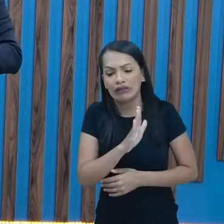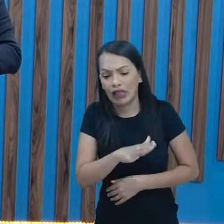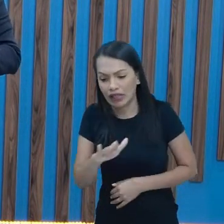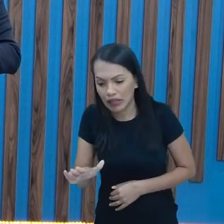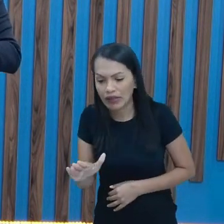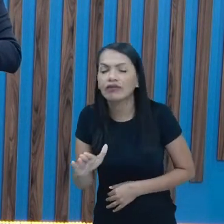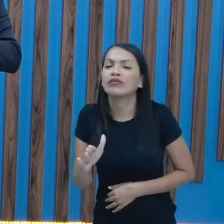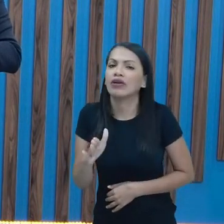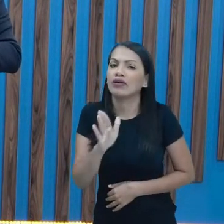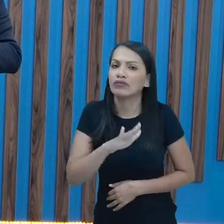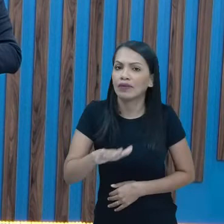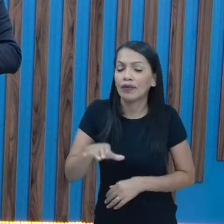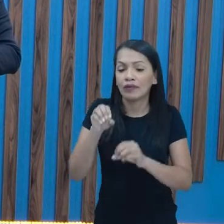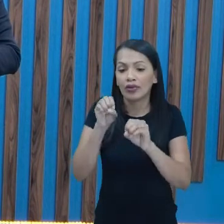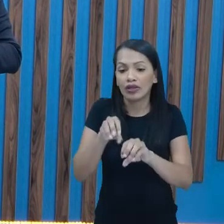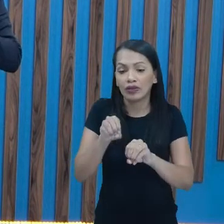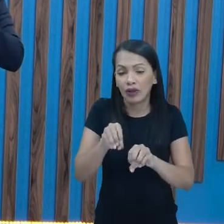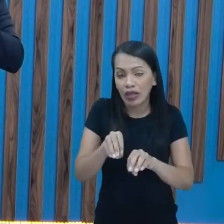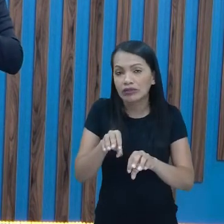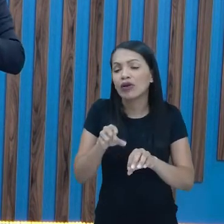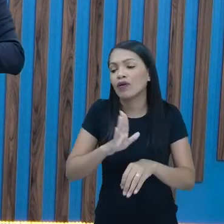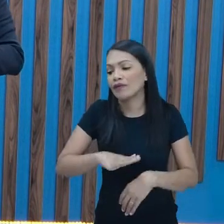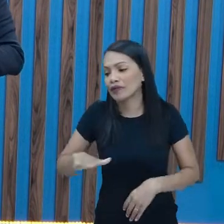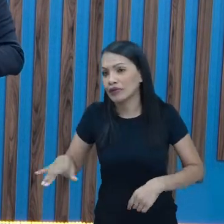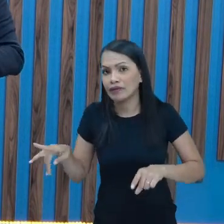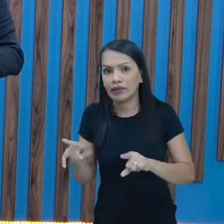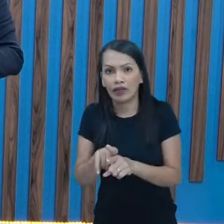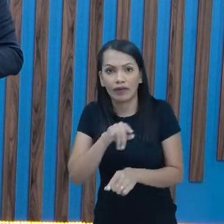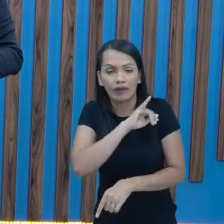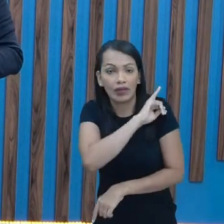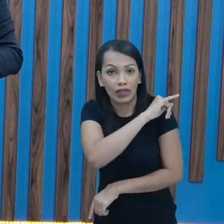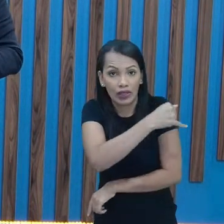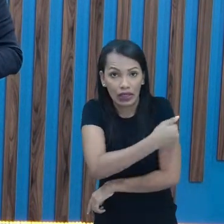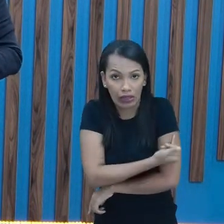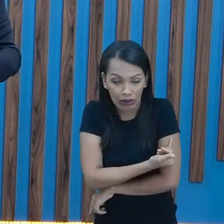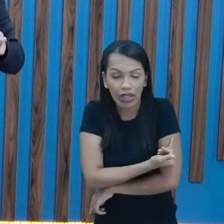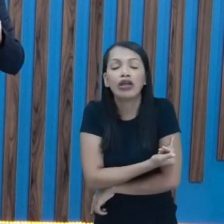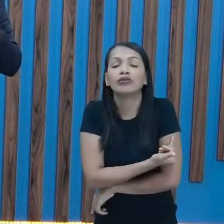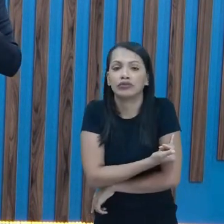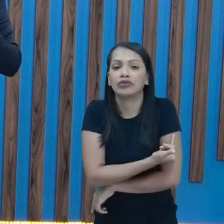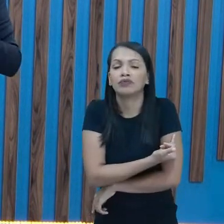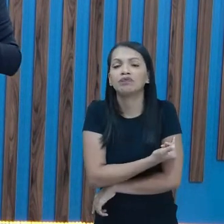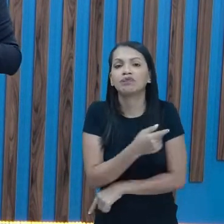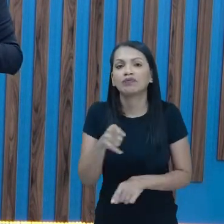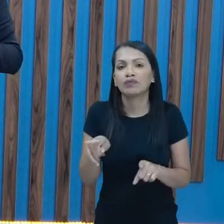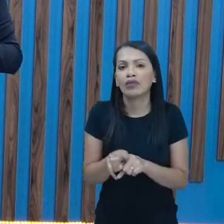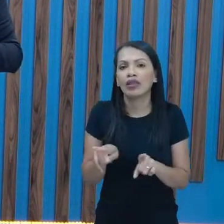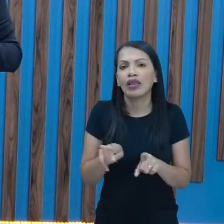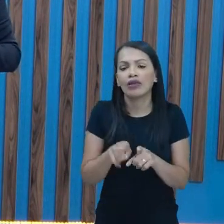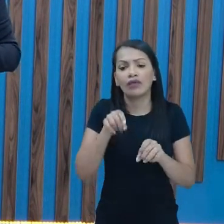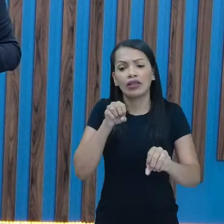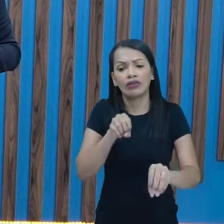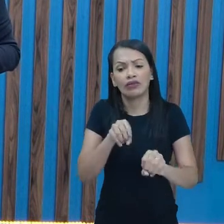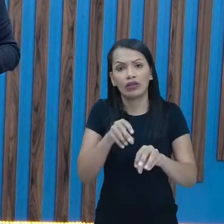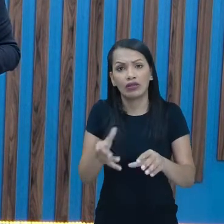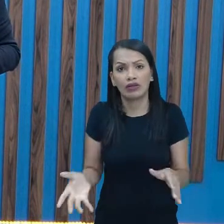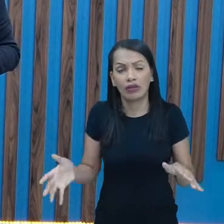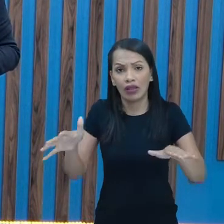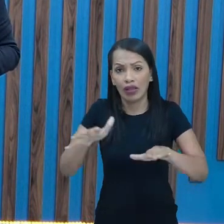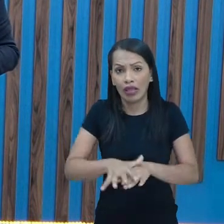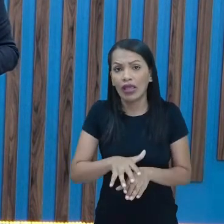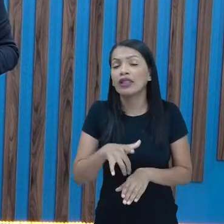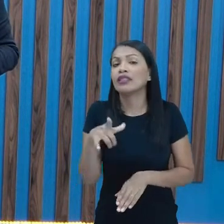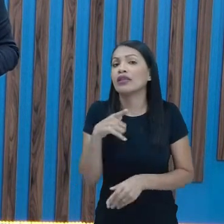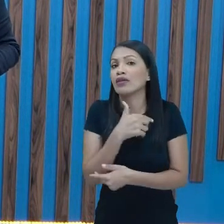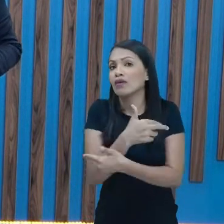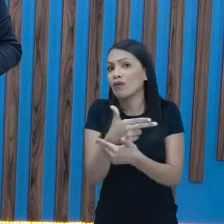anos finais, tem educação infantil, tem o EJA, que é a educação de jovens e adultos, tem educação inclusiva, tem muita coisa